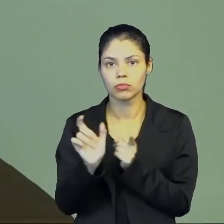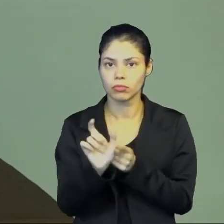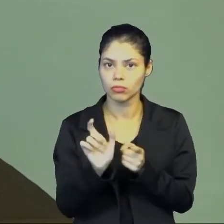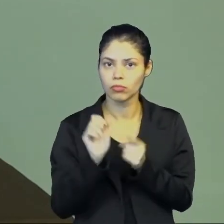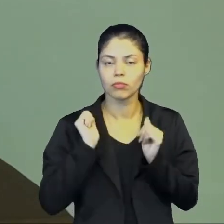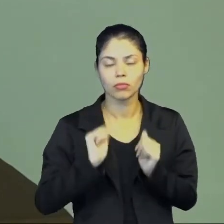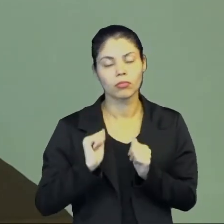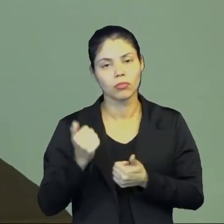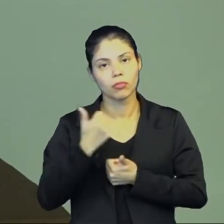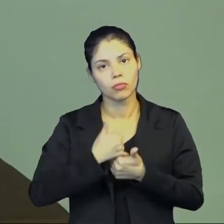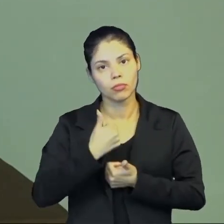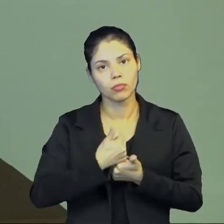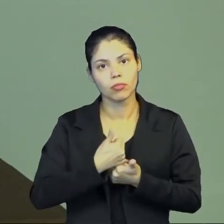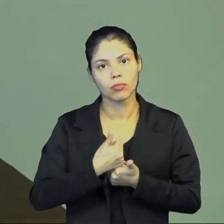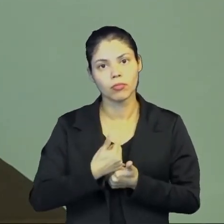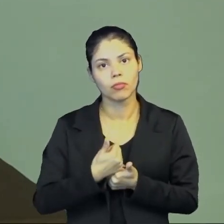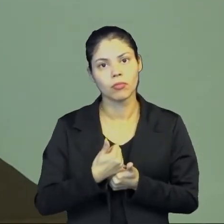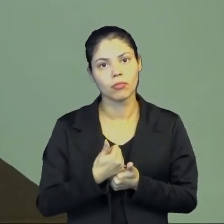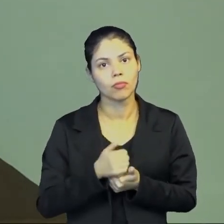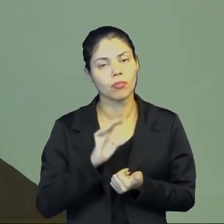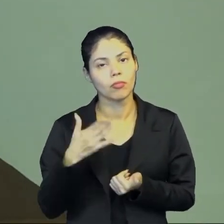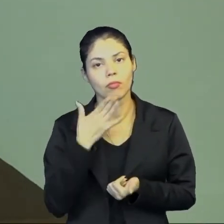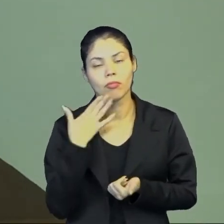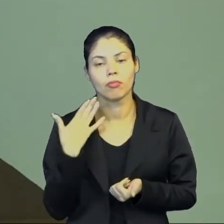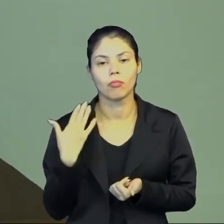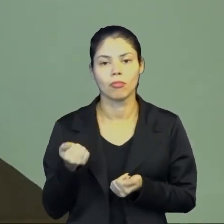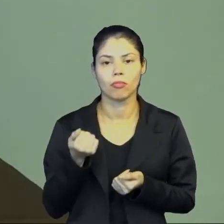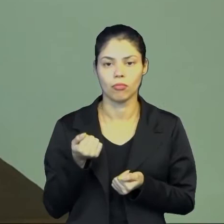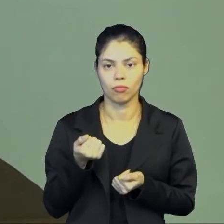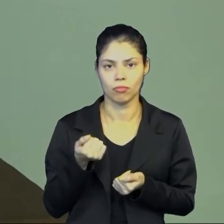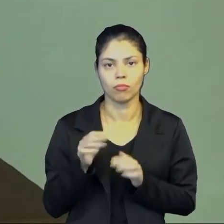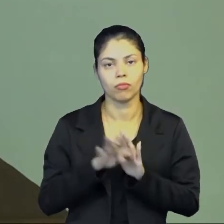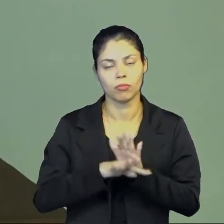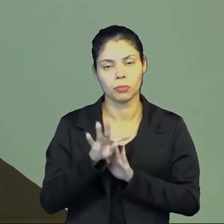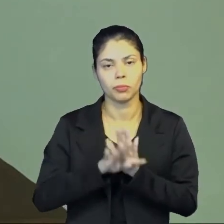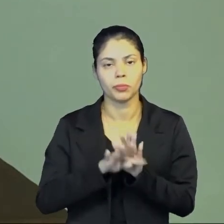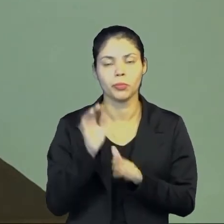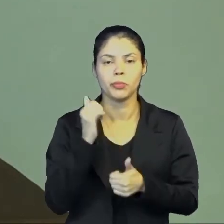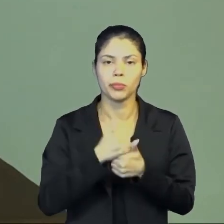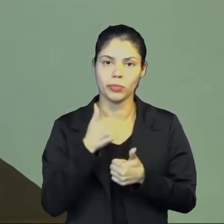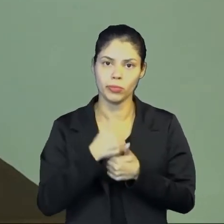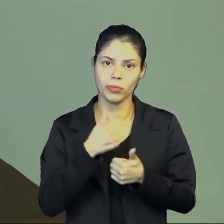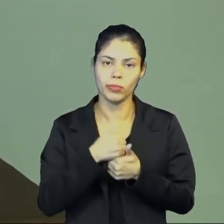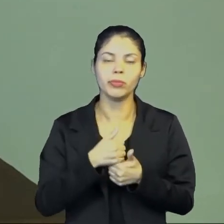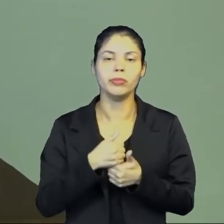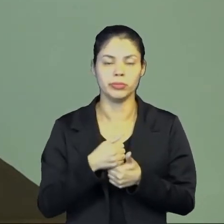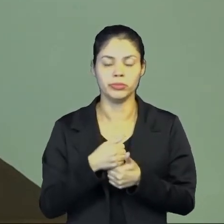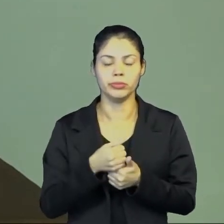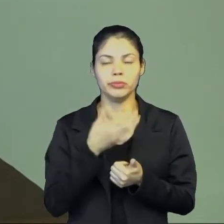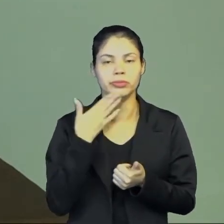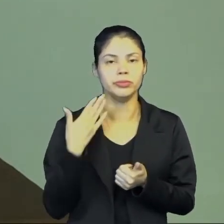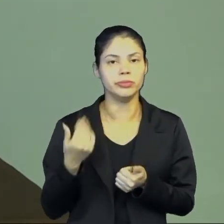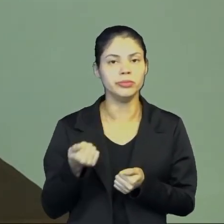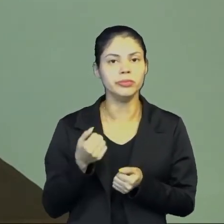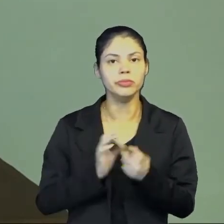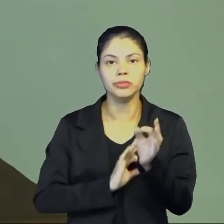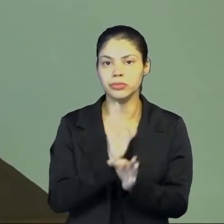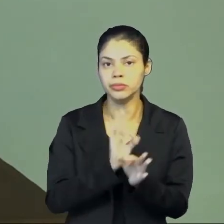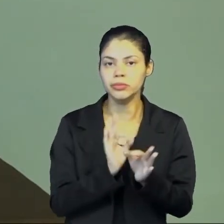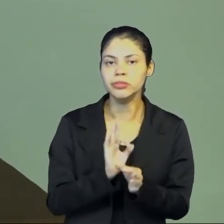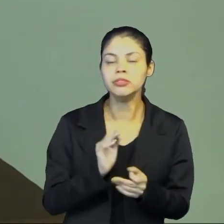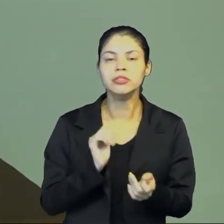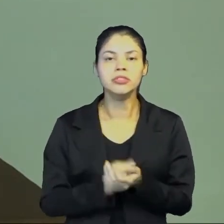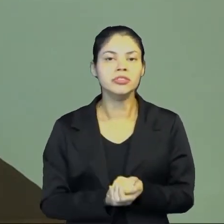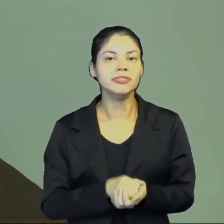palavras que você pode substituir para não tornar seu texto tão cansativo e fazer essas substituições e tornar seu texto mais prazeroso